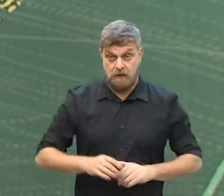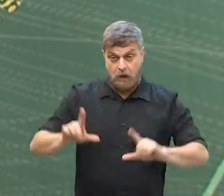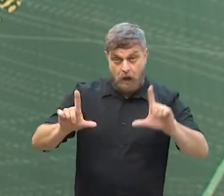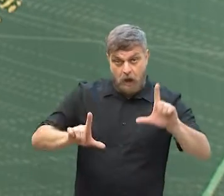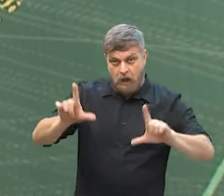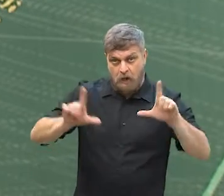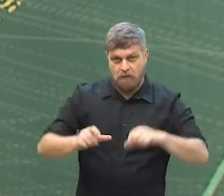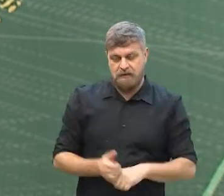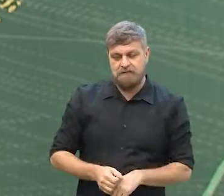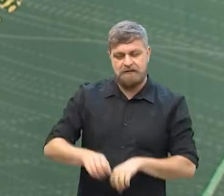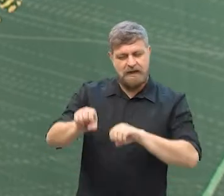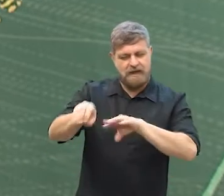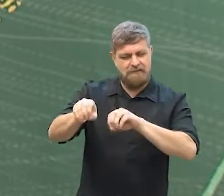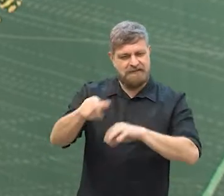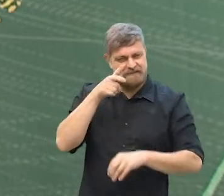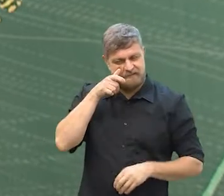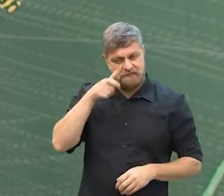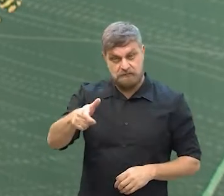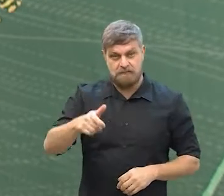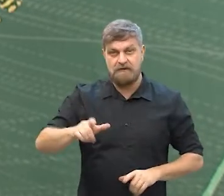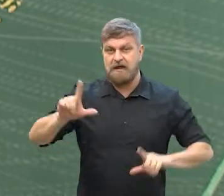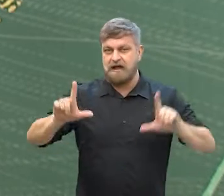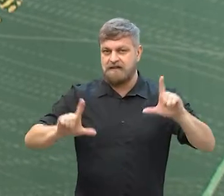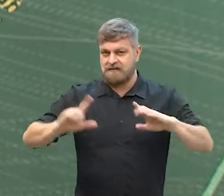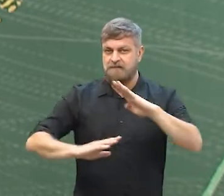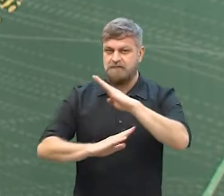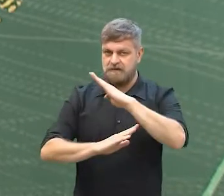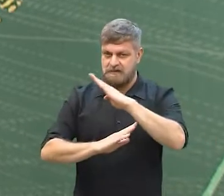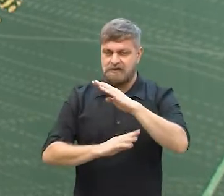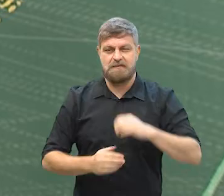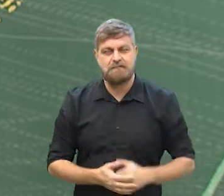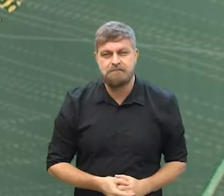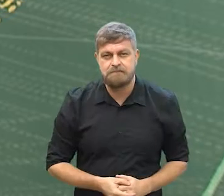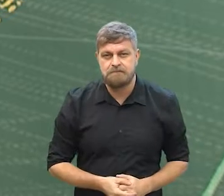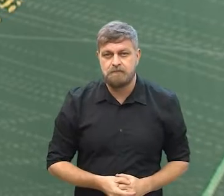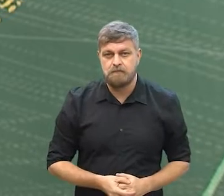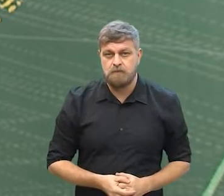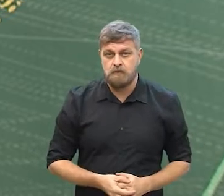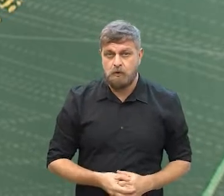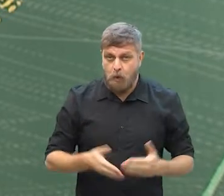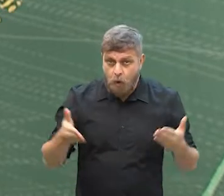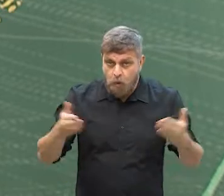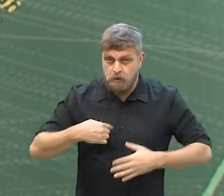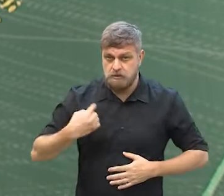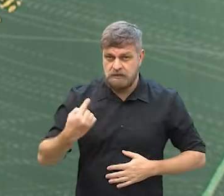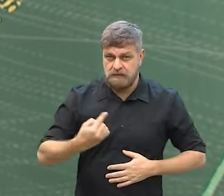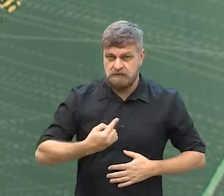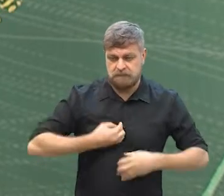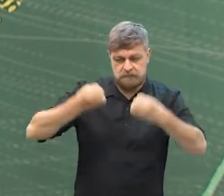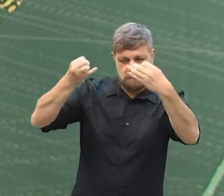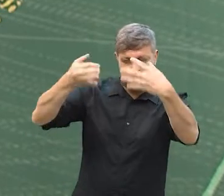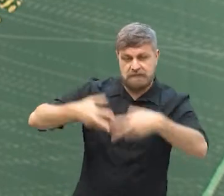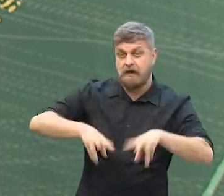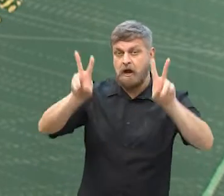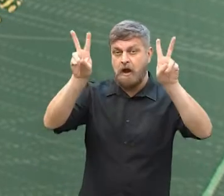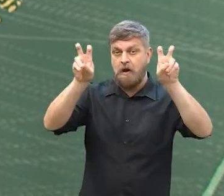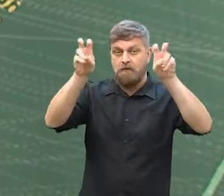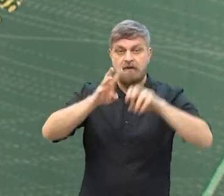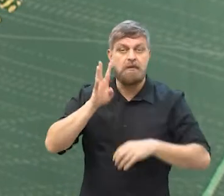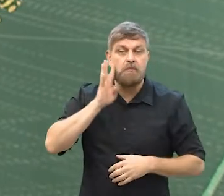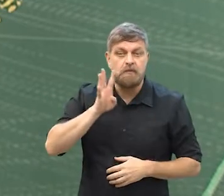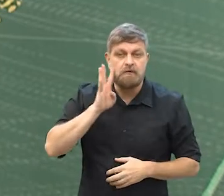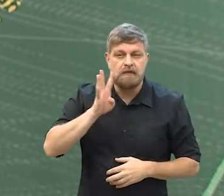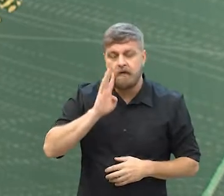Bom, é o quadro de olho na educação aqui na tela da TV Câmara Campinas. Olha, a gente hoje vai falar sobre um assunto